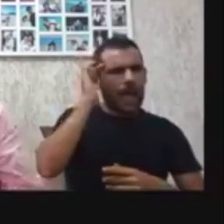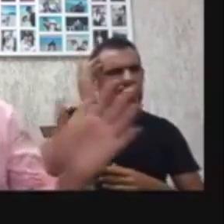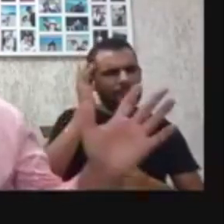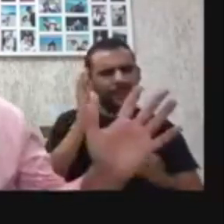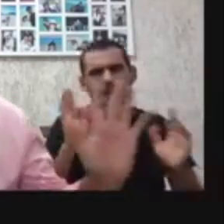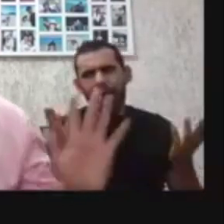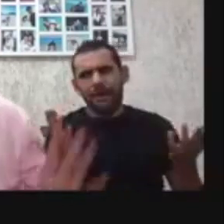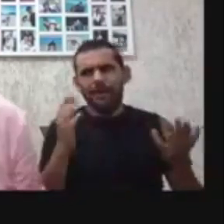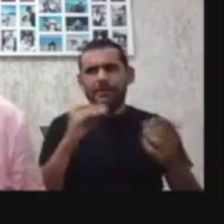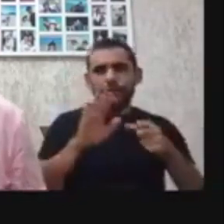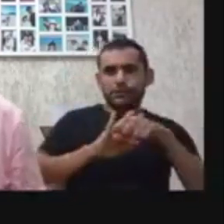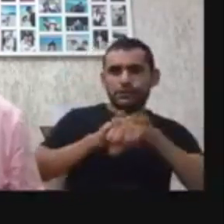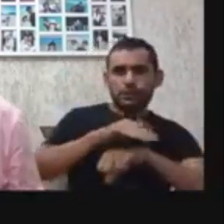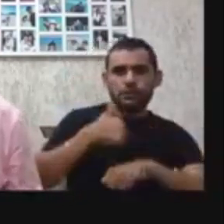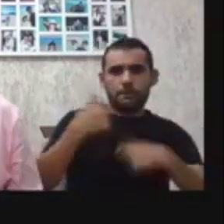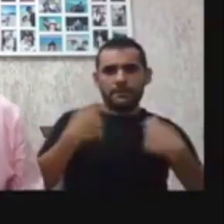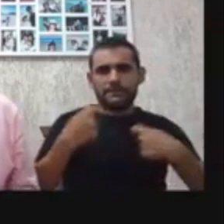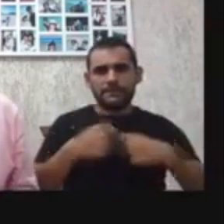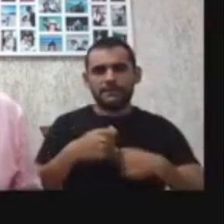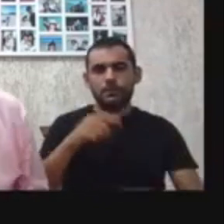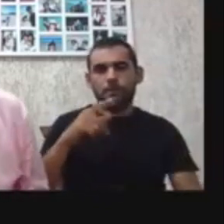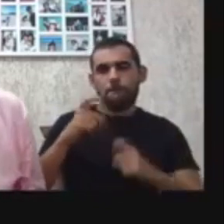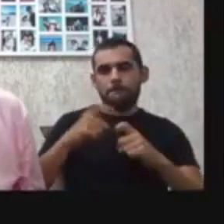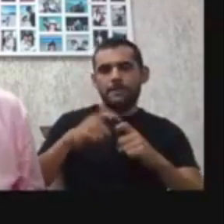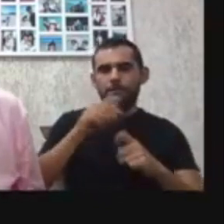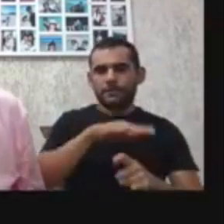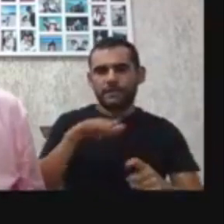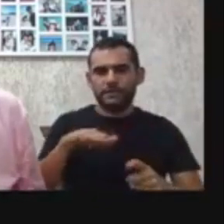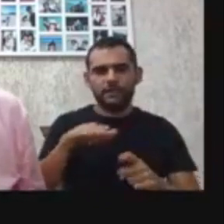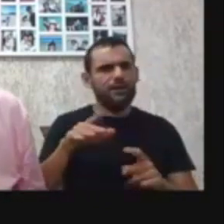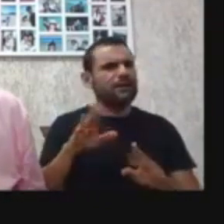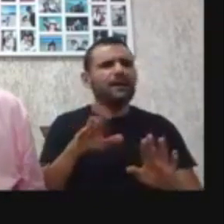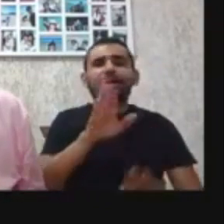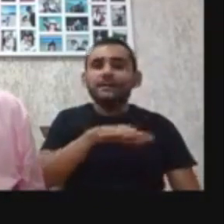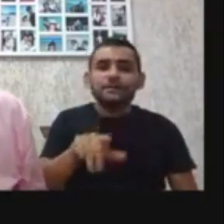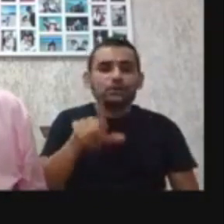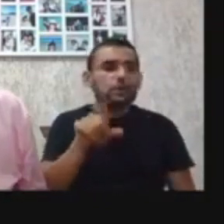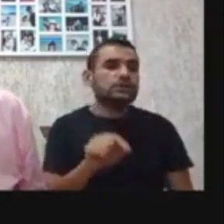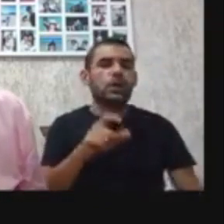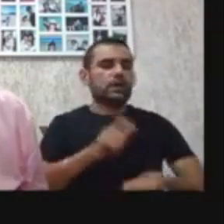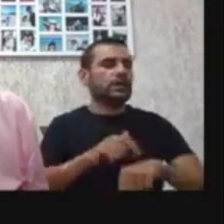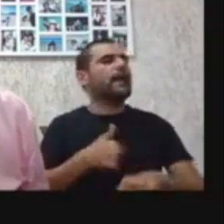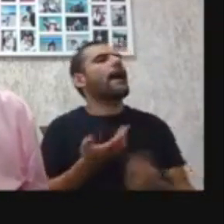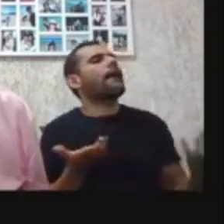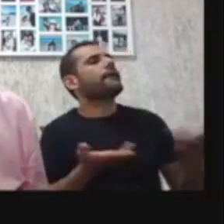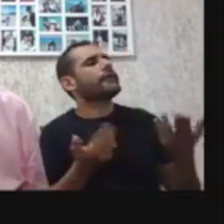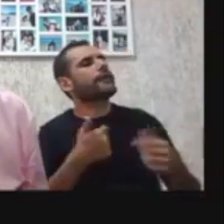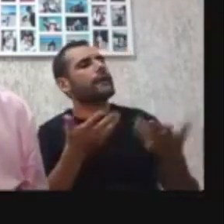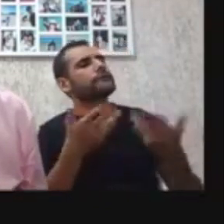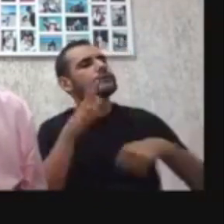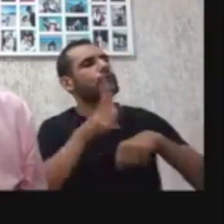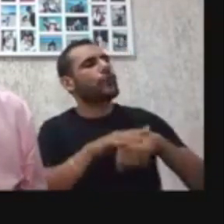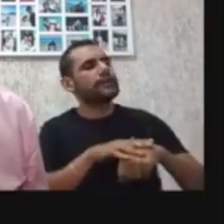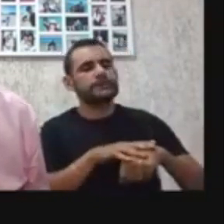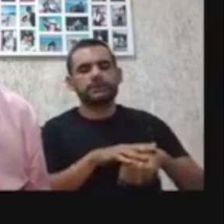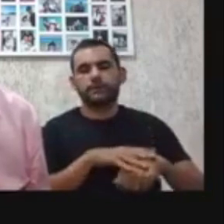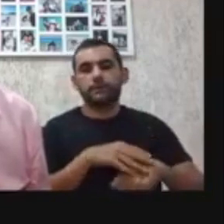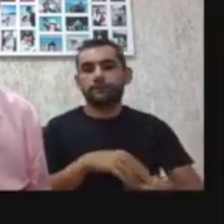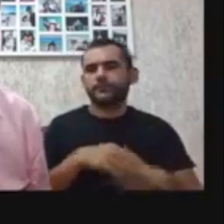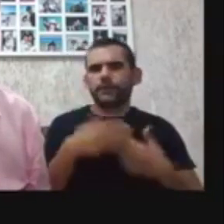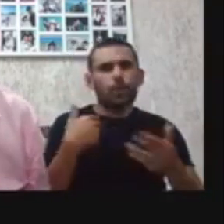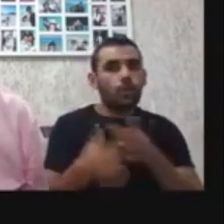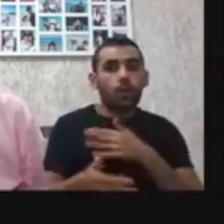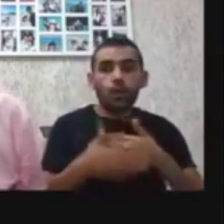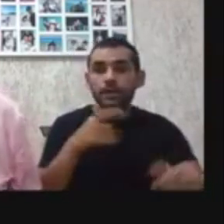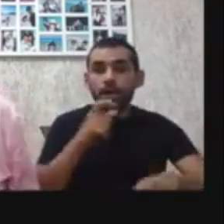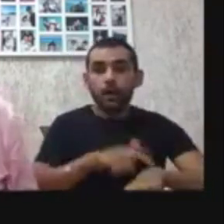ah, de noite eu preciso de um pediatra. Criança não escolhe hora para ficar doente, não, Adriano. É sábado, domingo, dia santo, feriado, meio-dia, uma